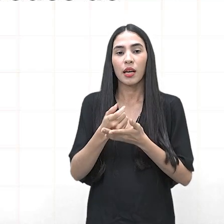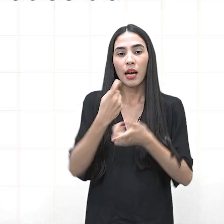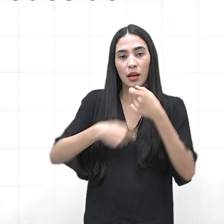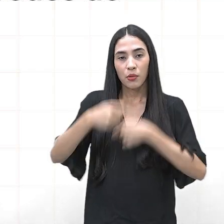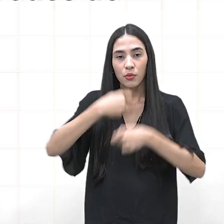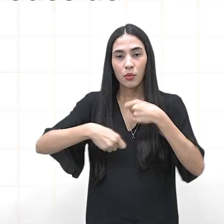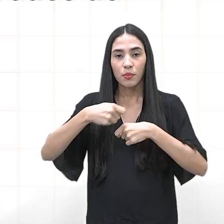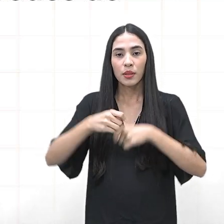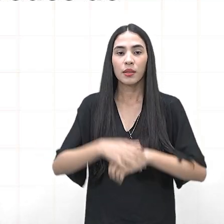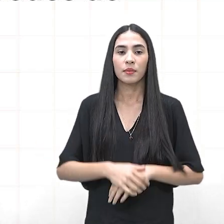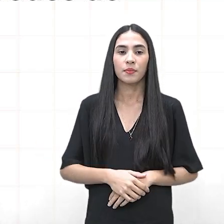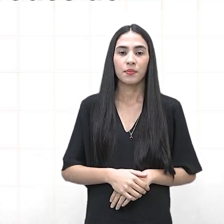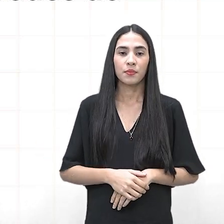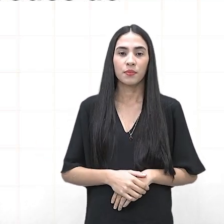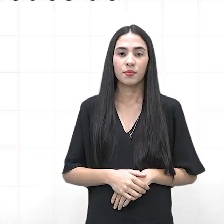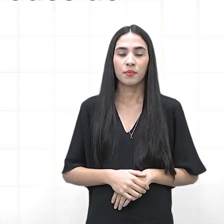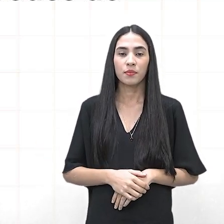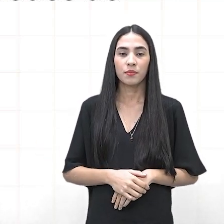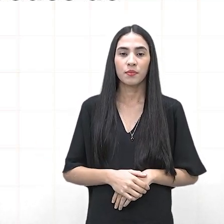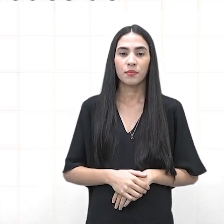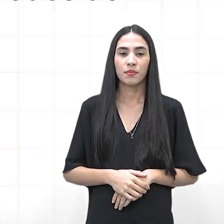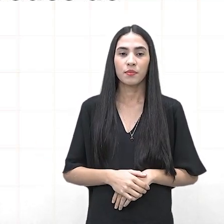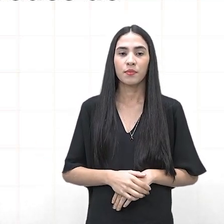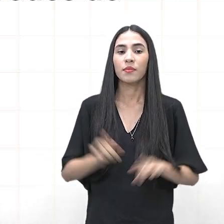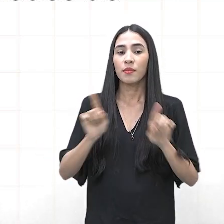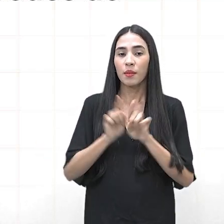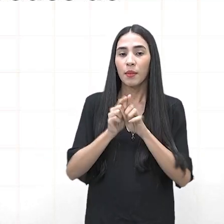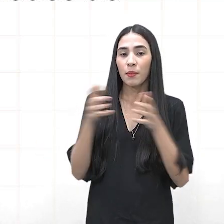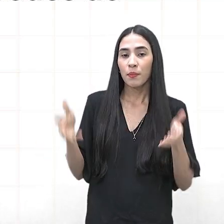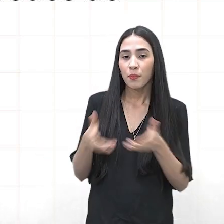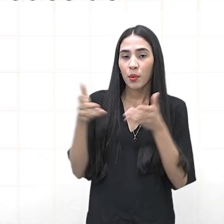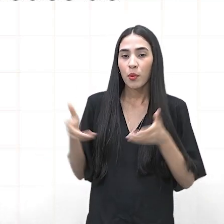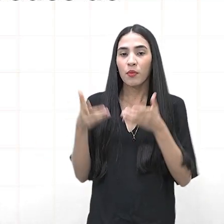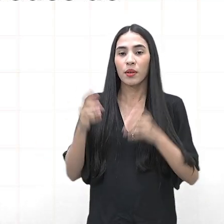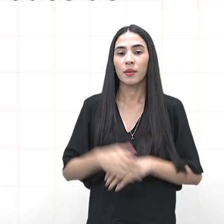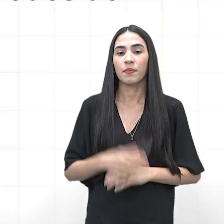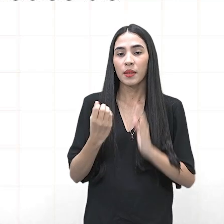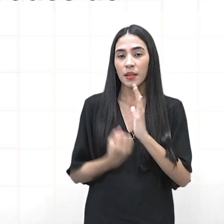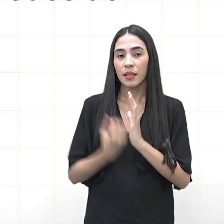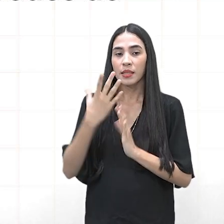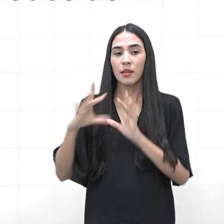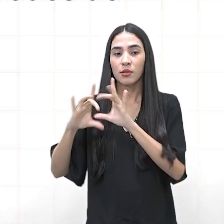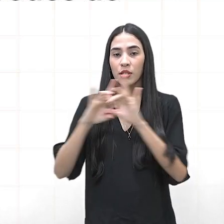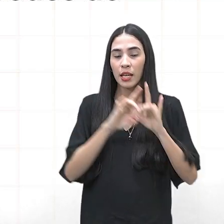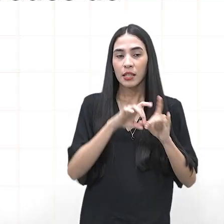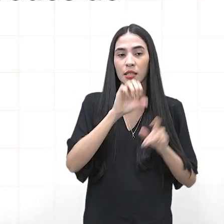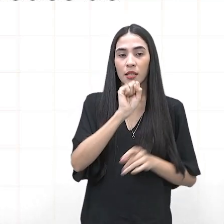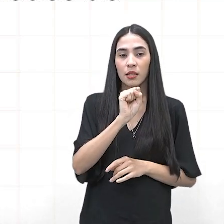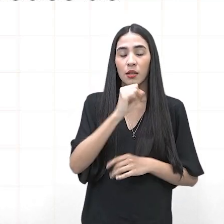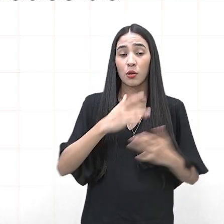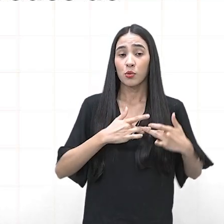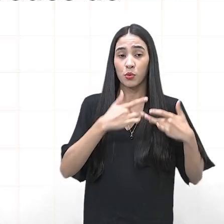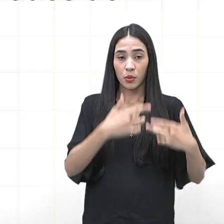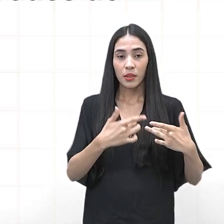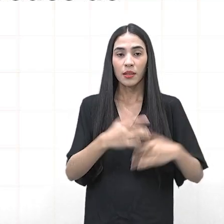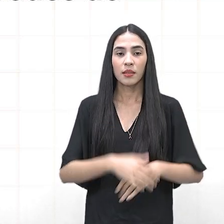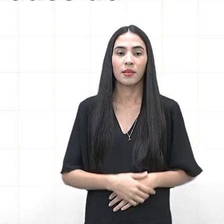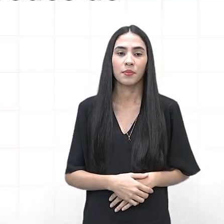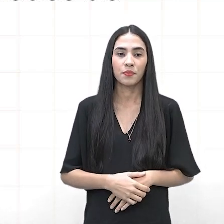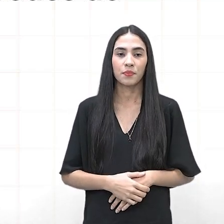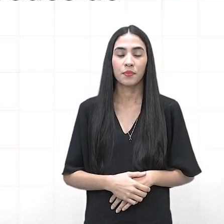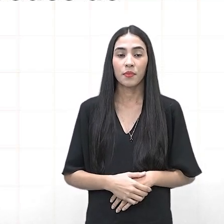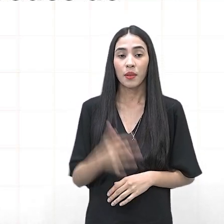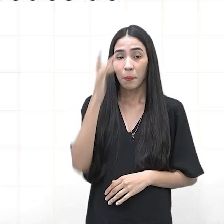de sua força de trabalho com a escravidão, foi promover a reforma nas redes de solidariedade, ou seja, os